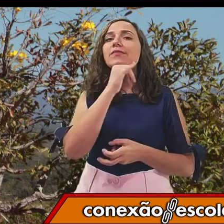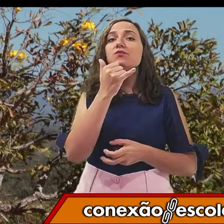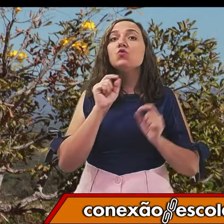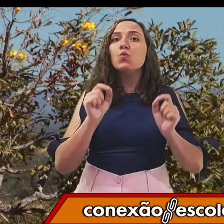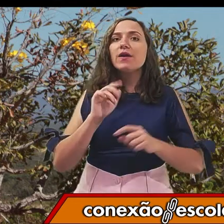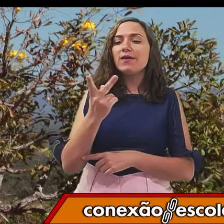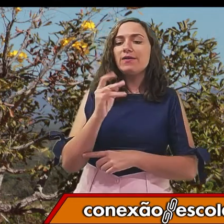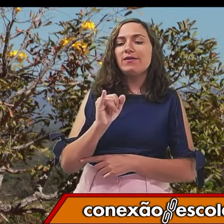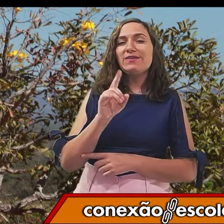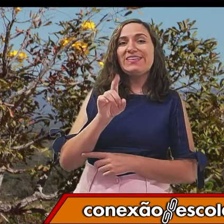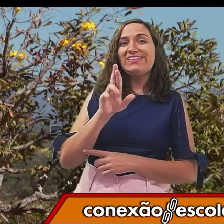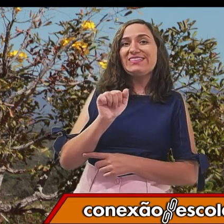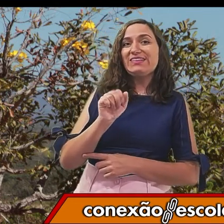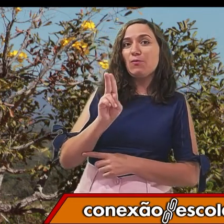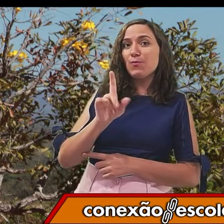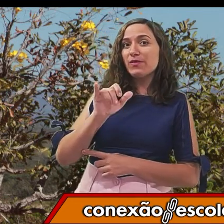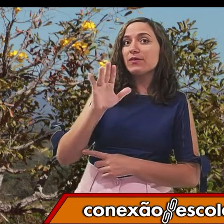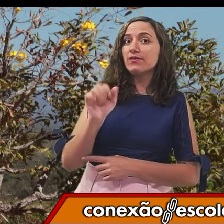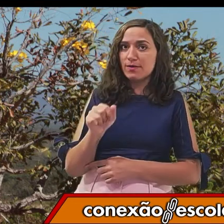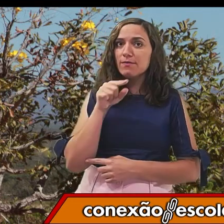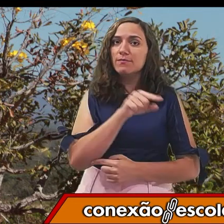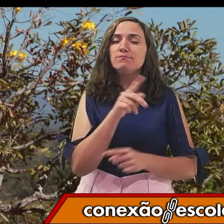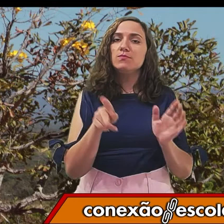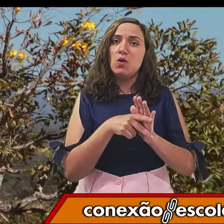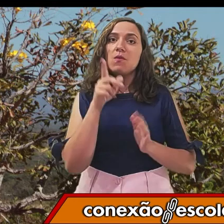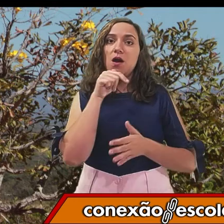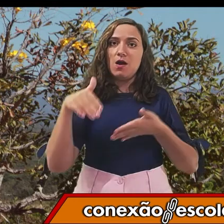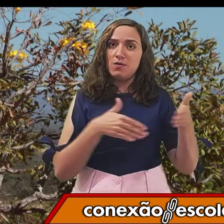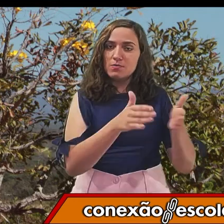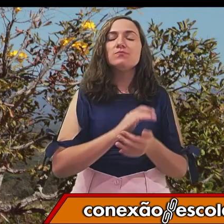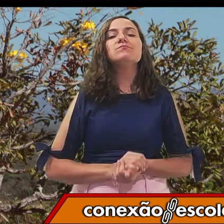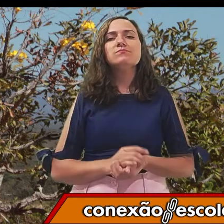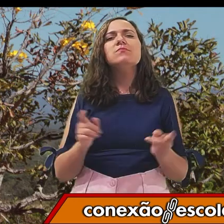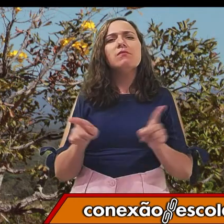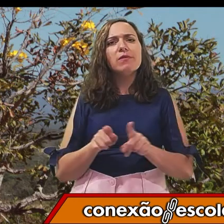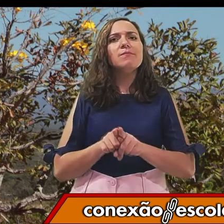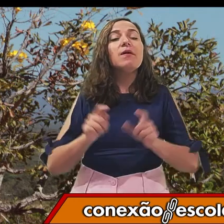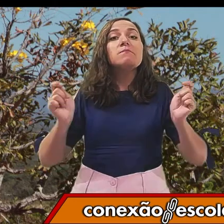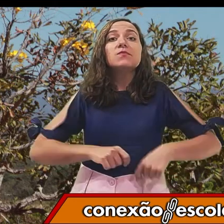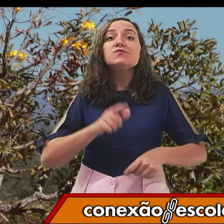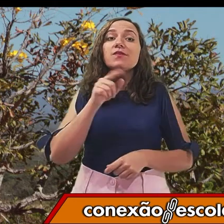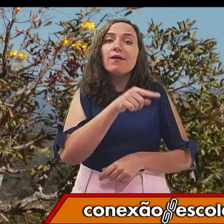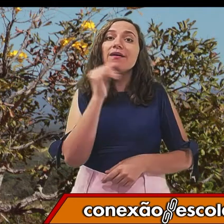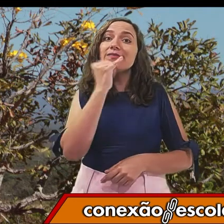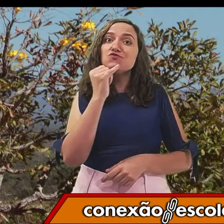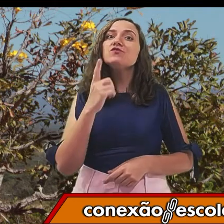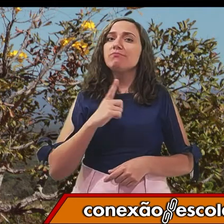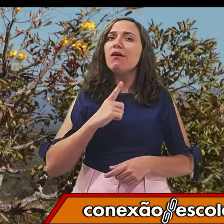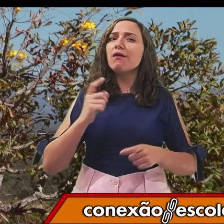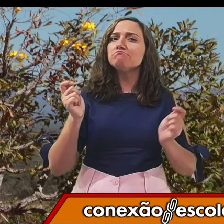de hidráulica ou hidrelétrica. Essas fontes de energia são renováveis. A construção